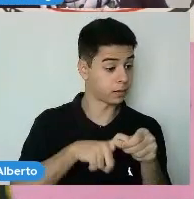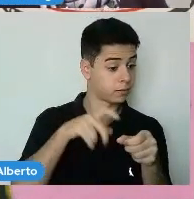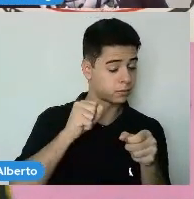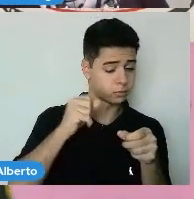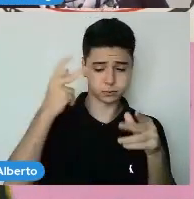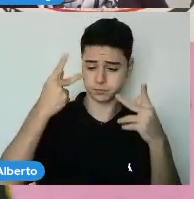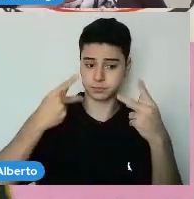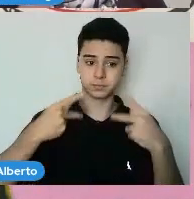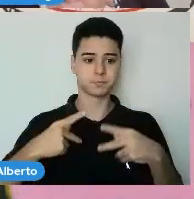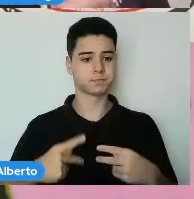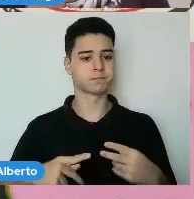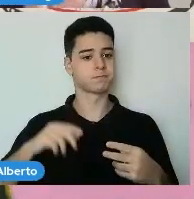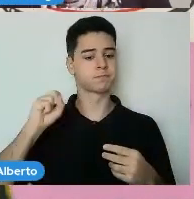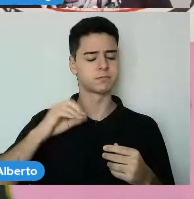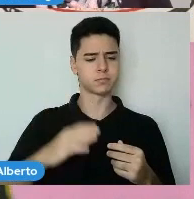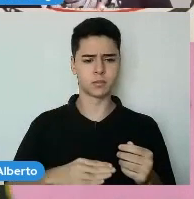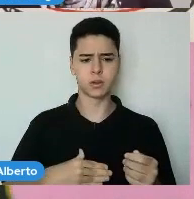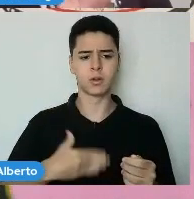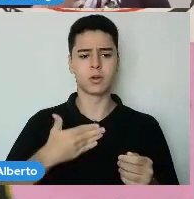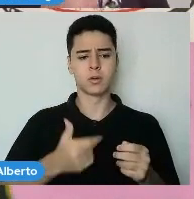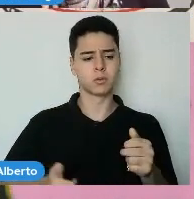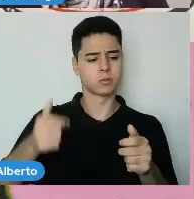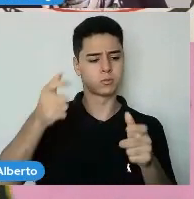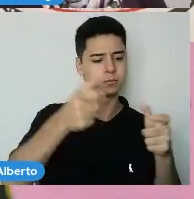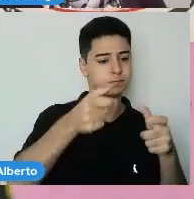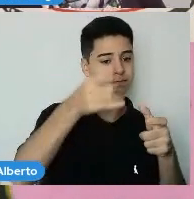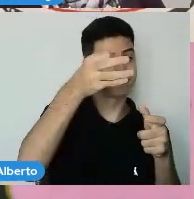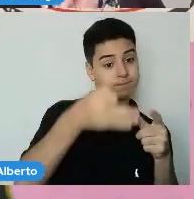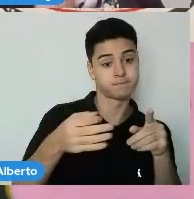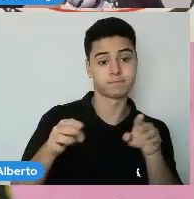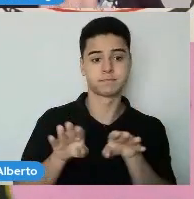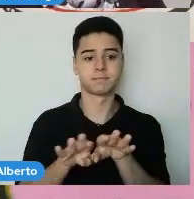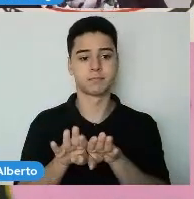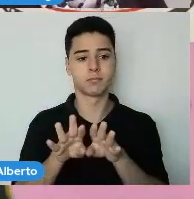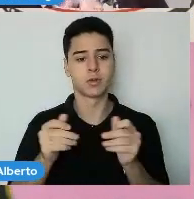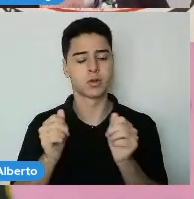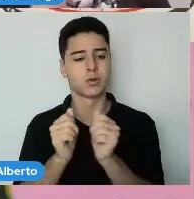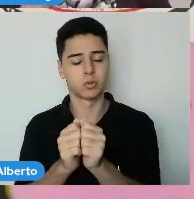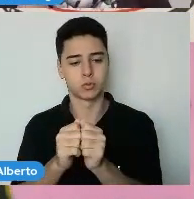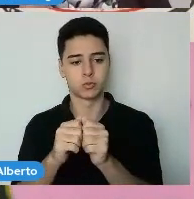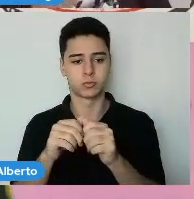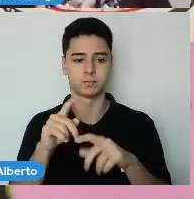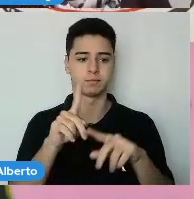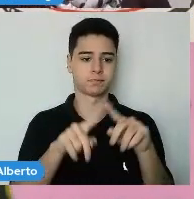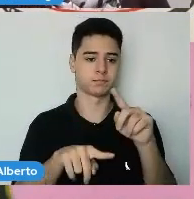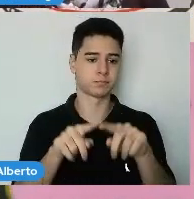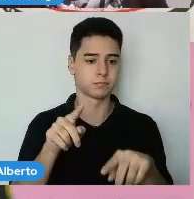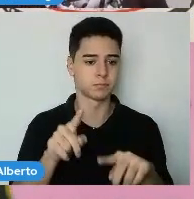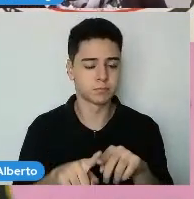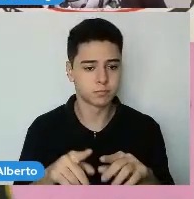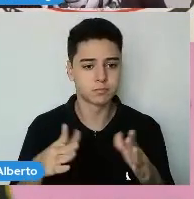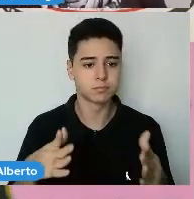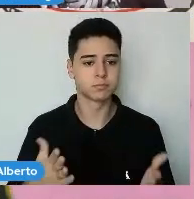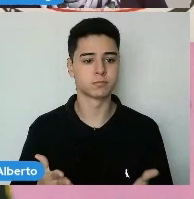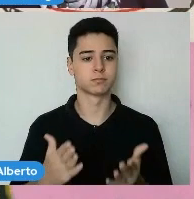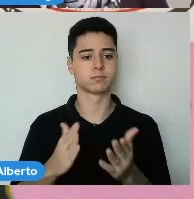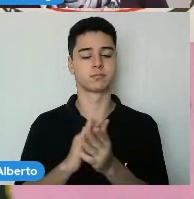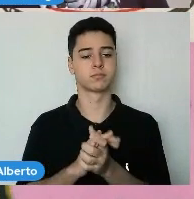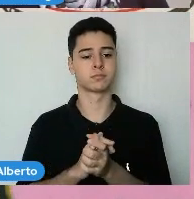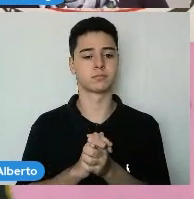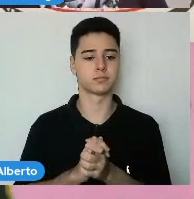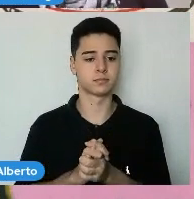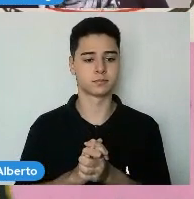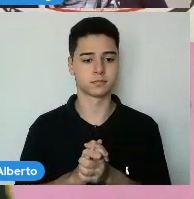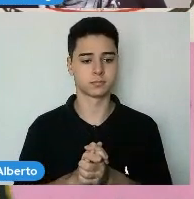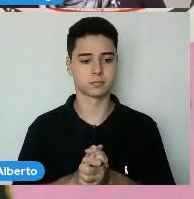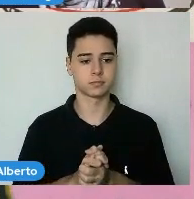corpo assuma o seu lugar também como ferramenta material